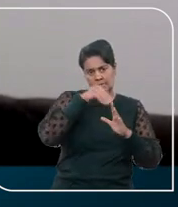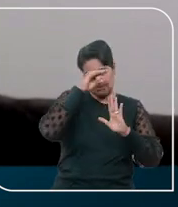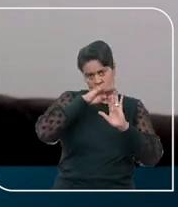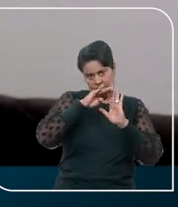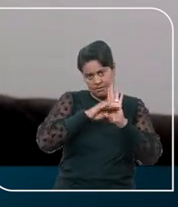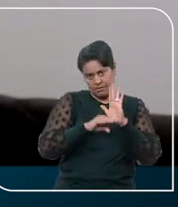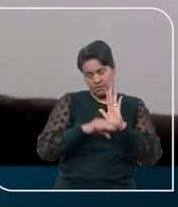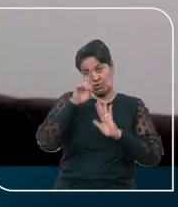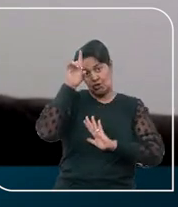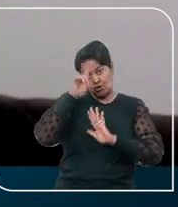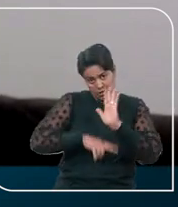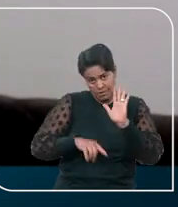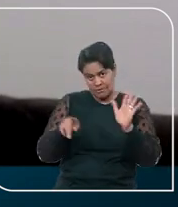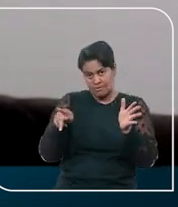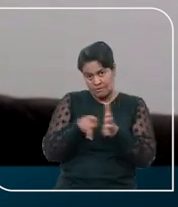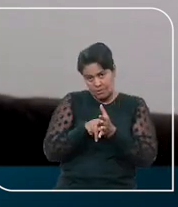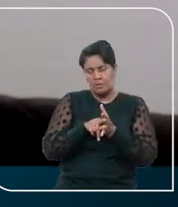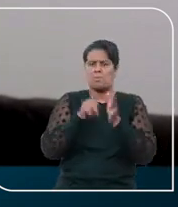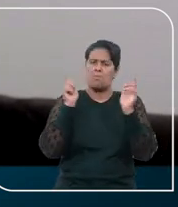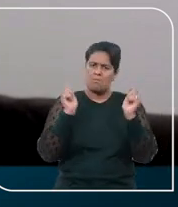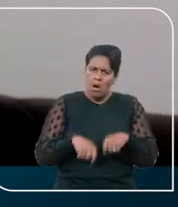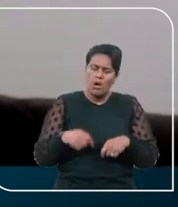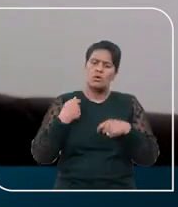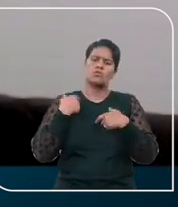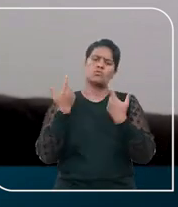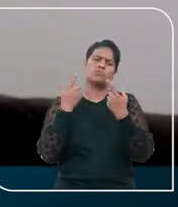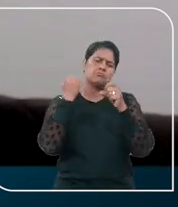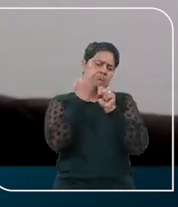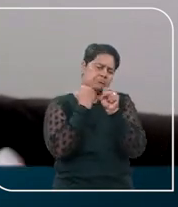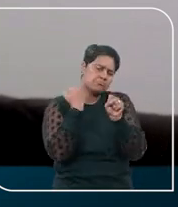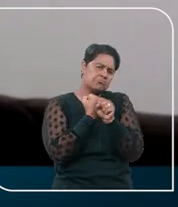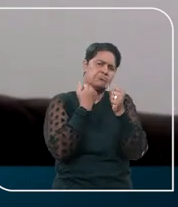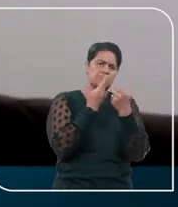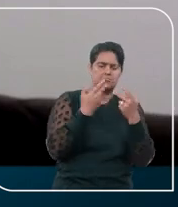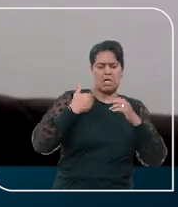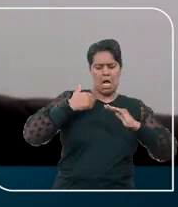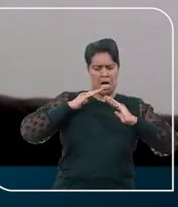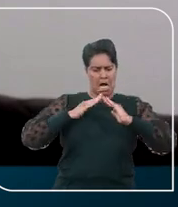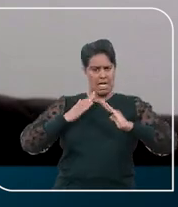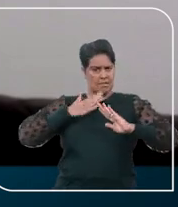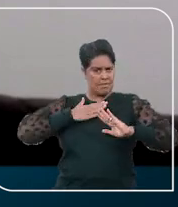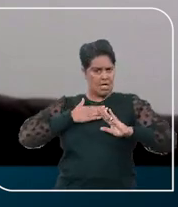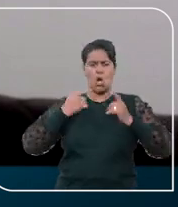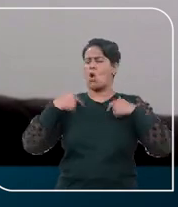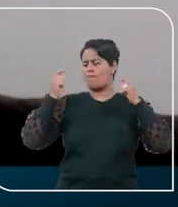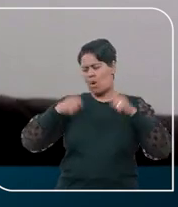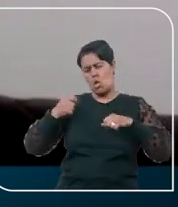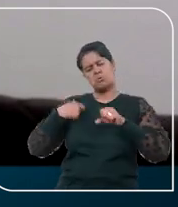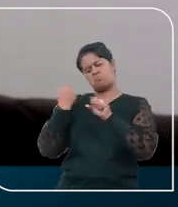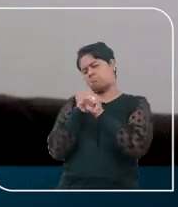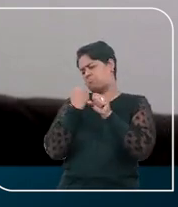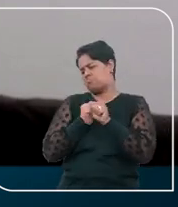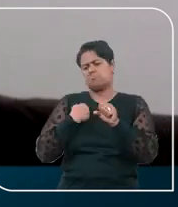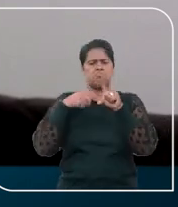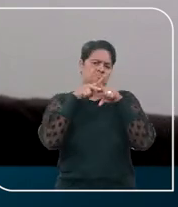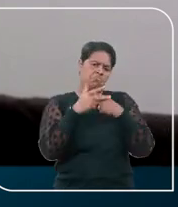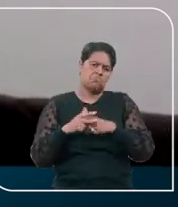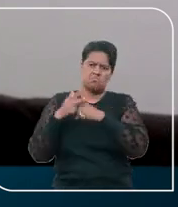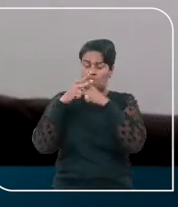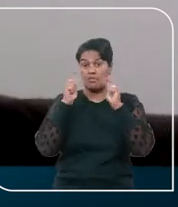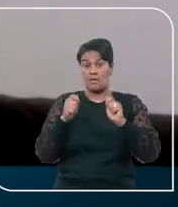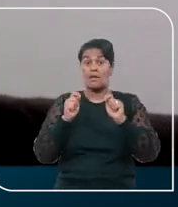esse direito, né, de reformar, de construir as unidades autônomas. Só que muitas vezes essa alteração ela chega na